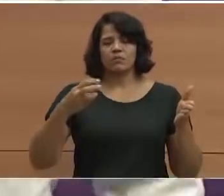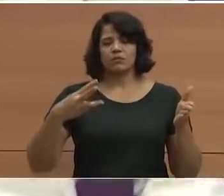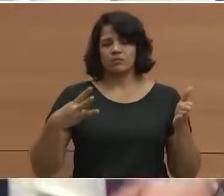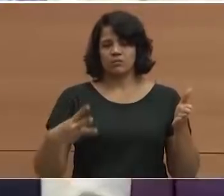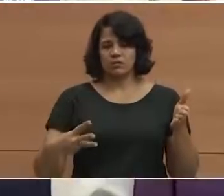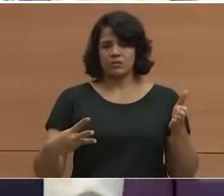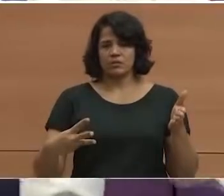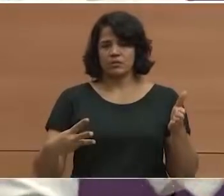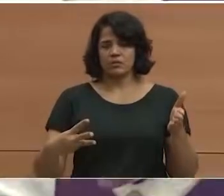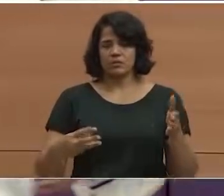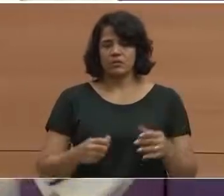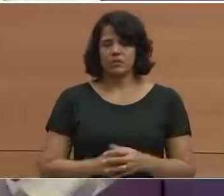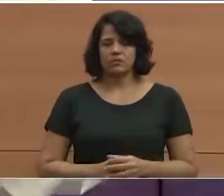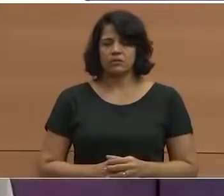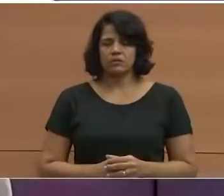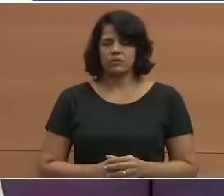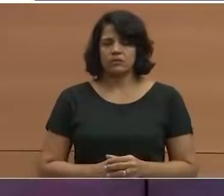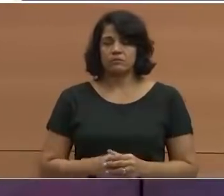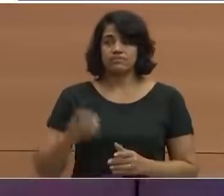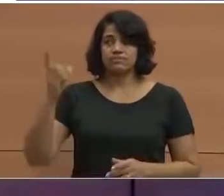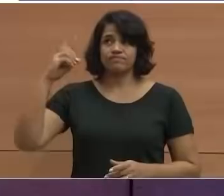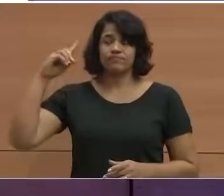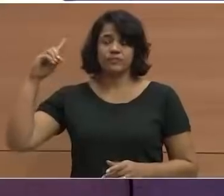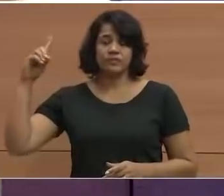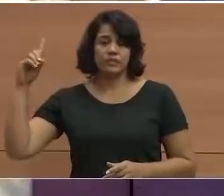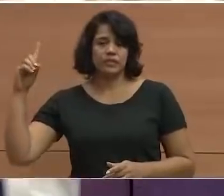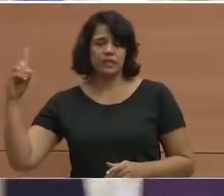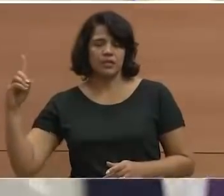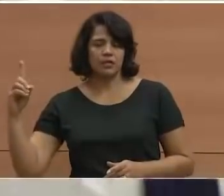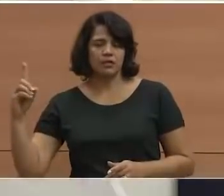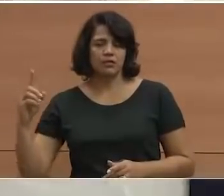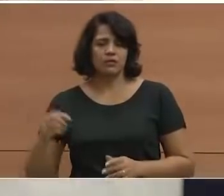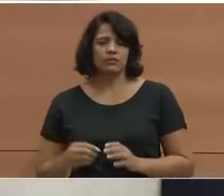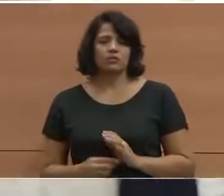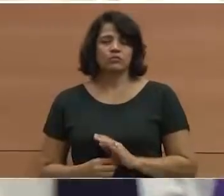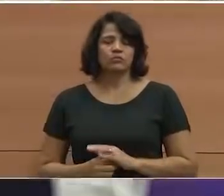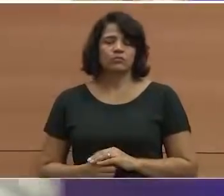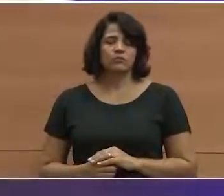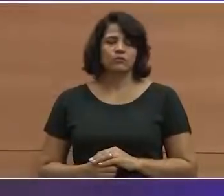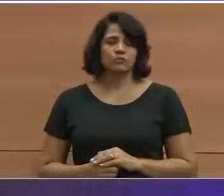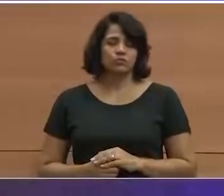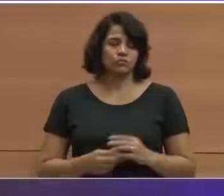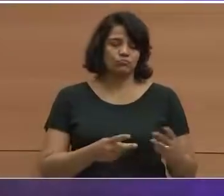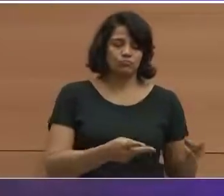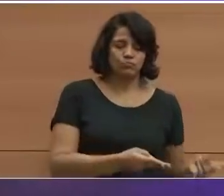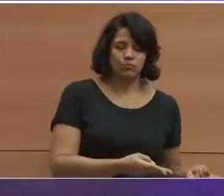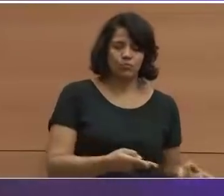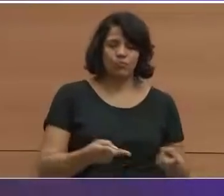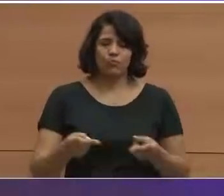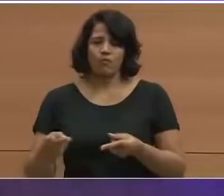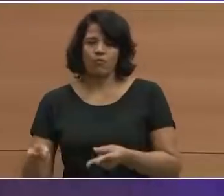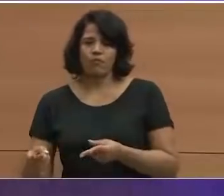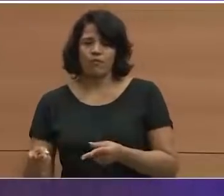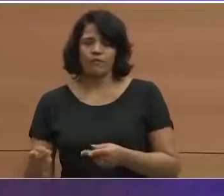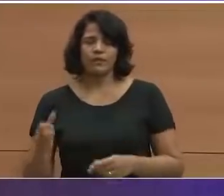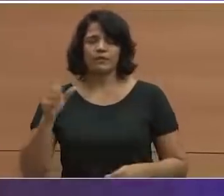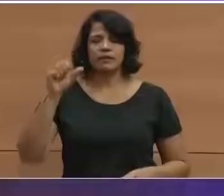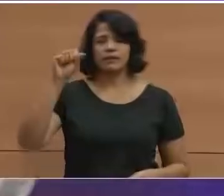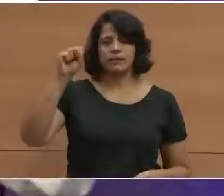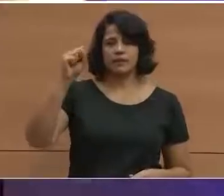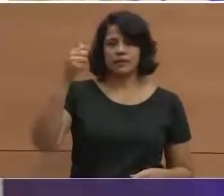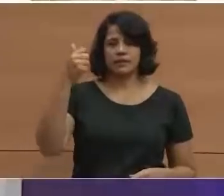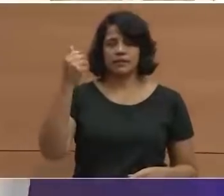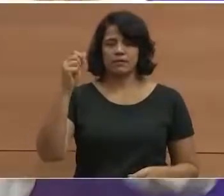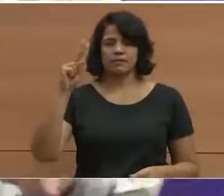12, Deus então, através de Barnabé, leva Saulo para Antioquia e vive 1 ano de vida